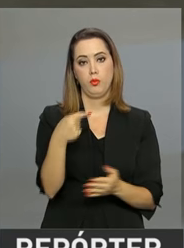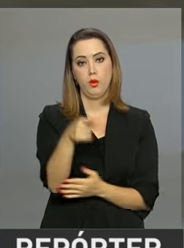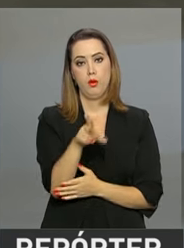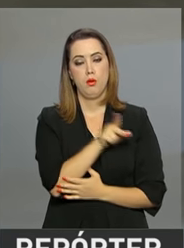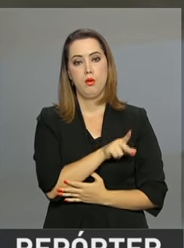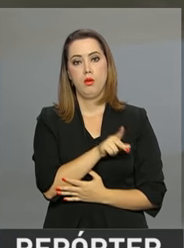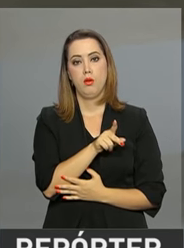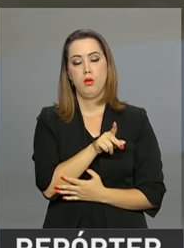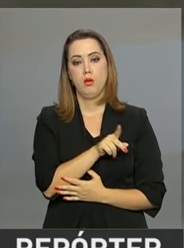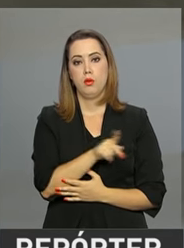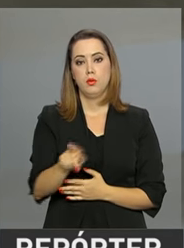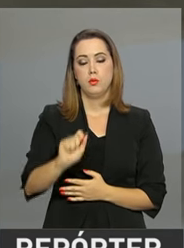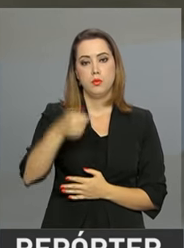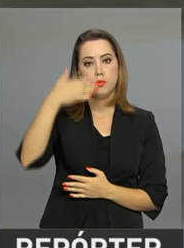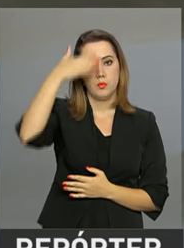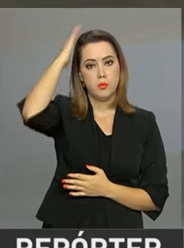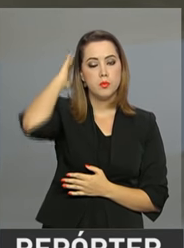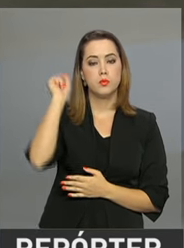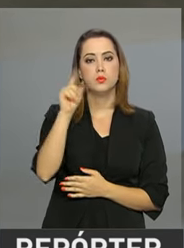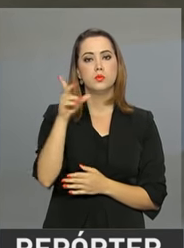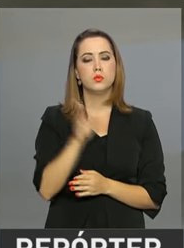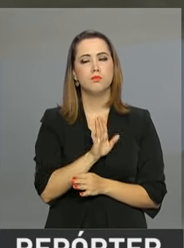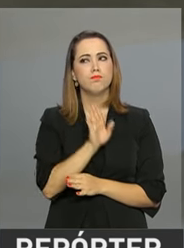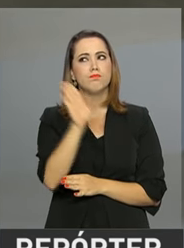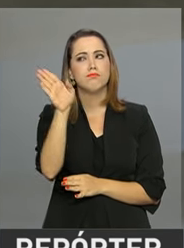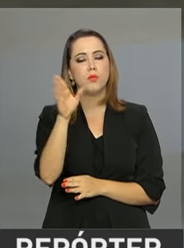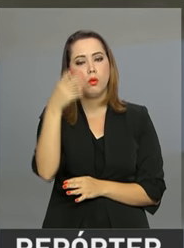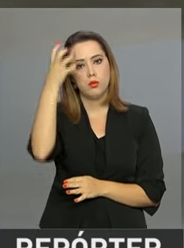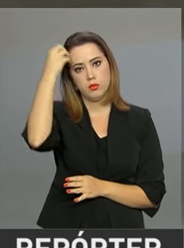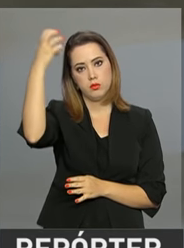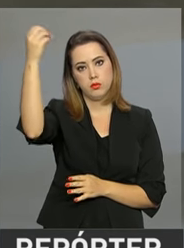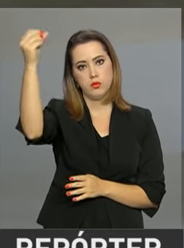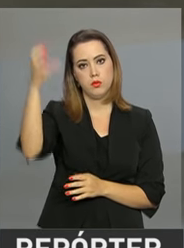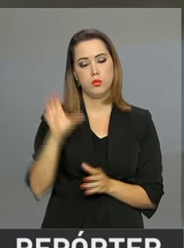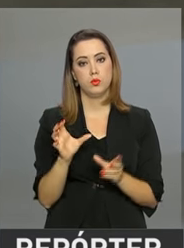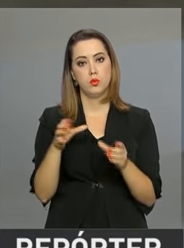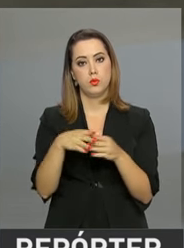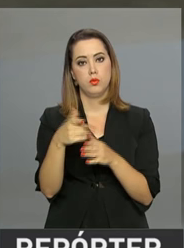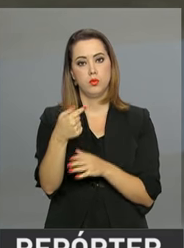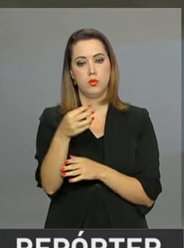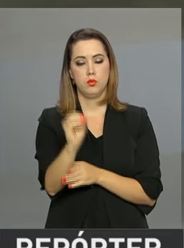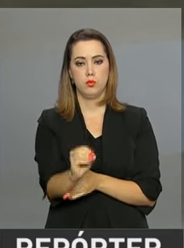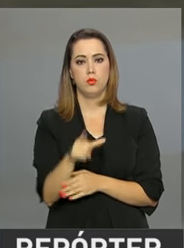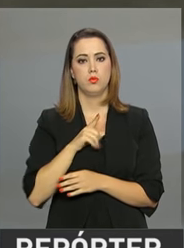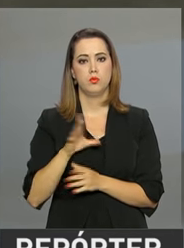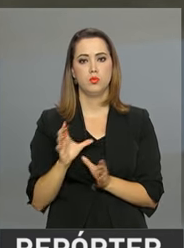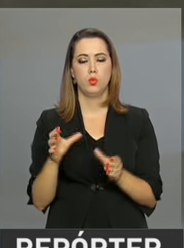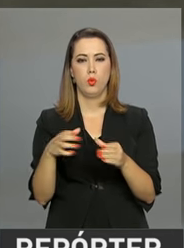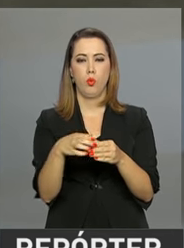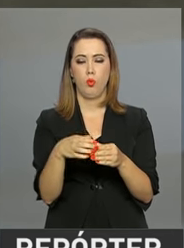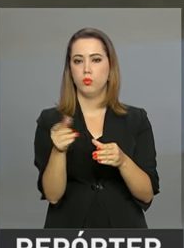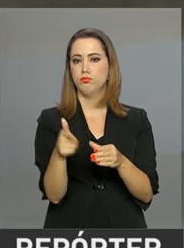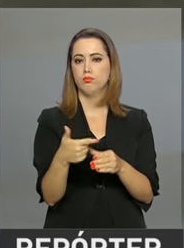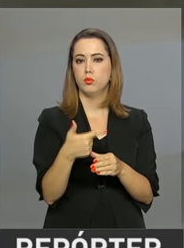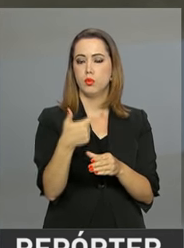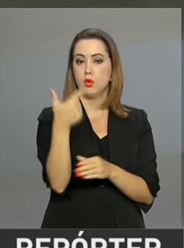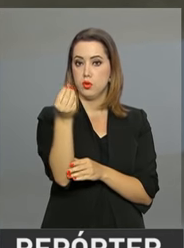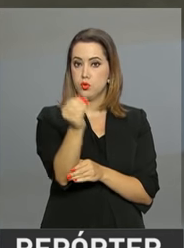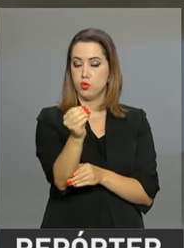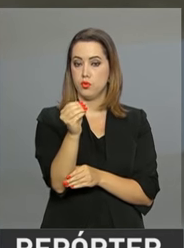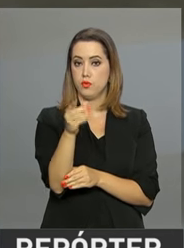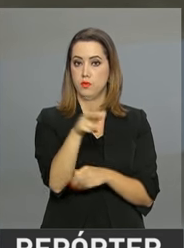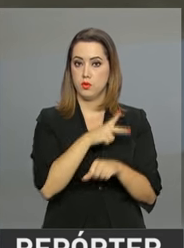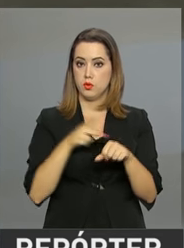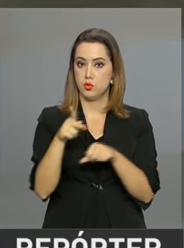a caminho da China, onde participa da reunião do G20, o grupo que reúne os 19 países com as maiores economias do mundo, mais